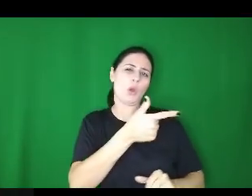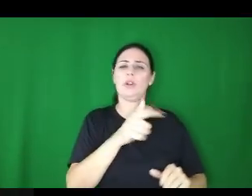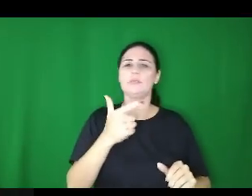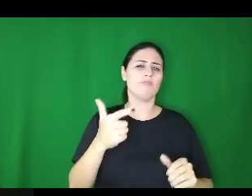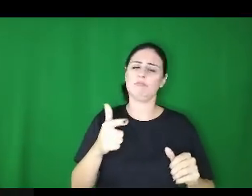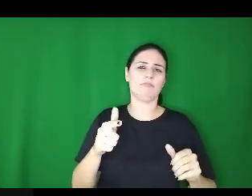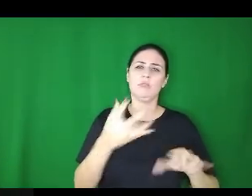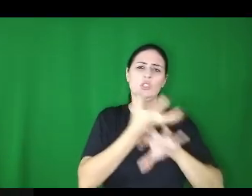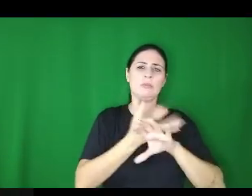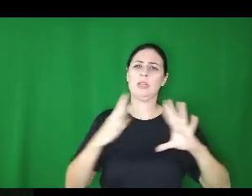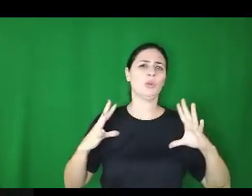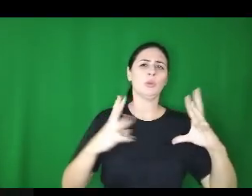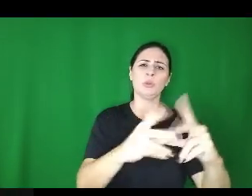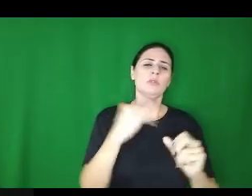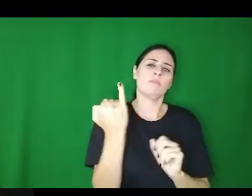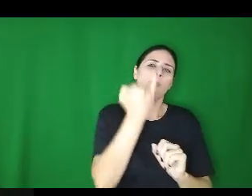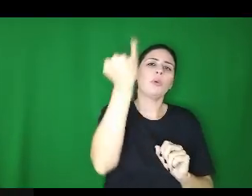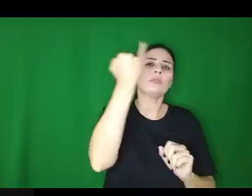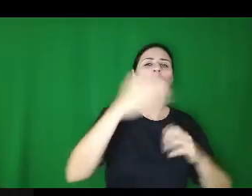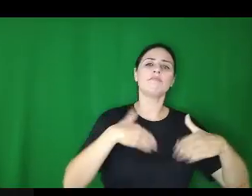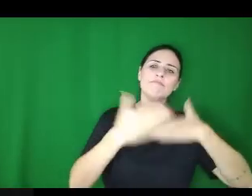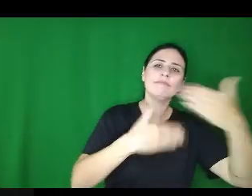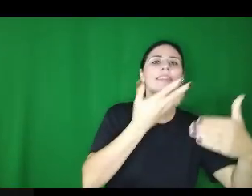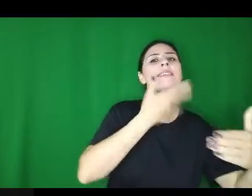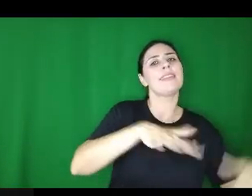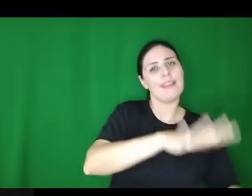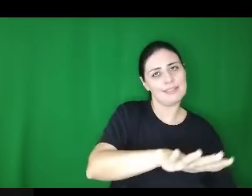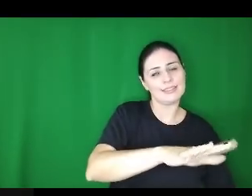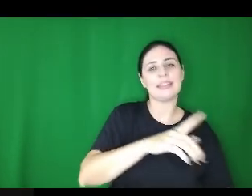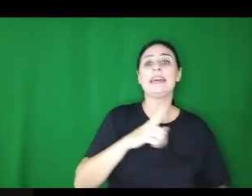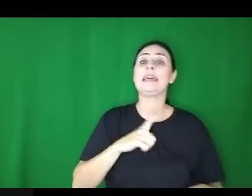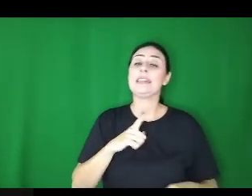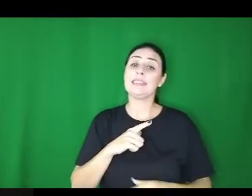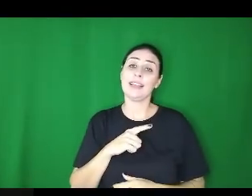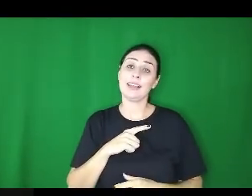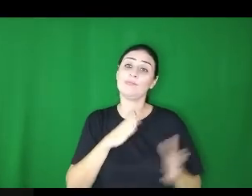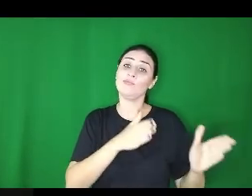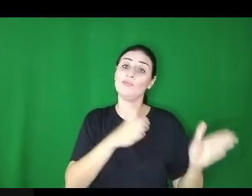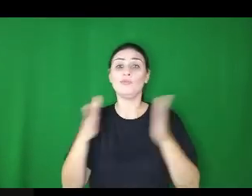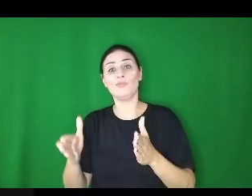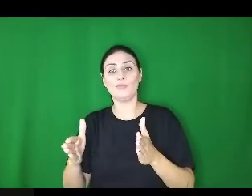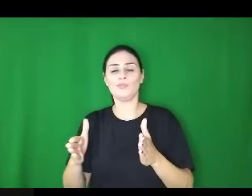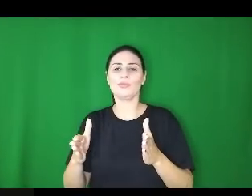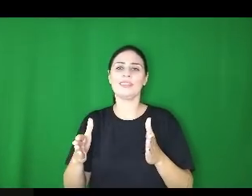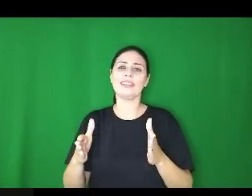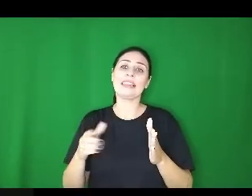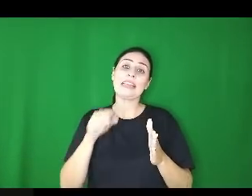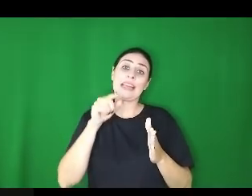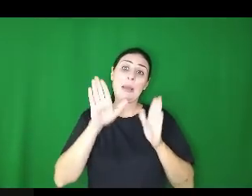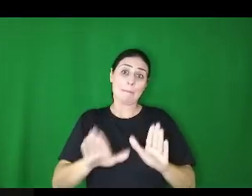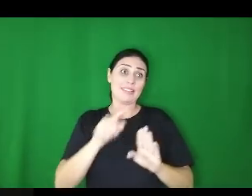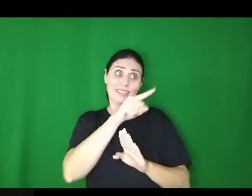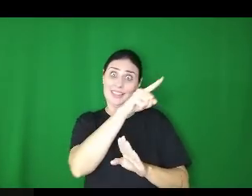é a escola que trabalha com todos os conhecimentos do que tem de mais desenvolvido na ciência,